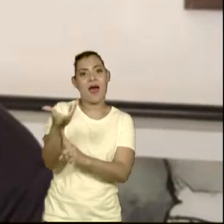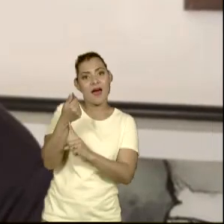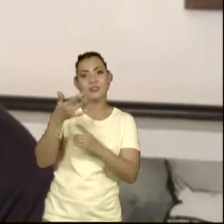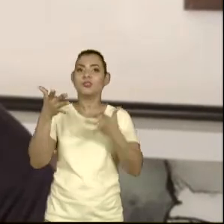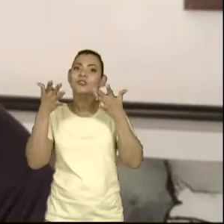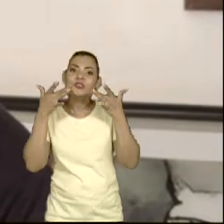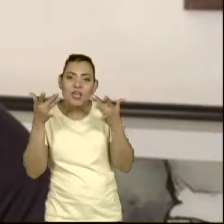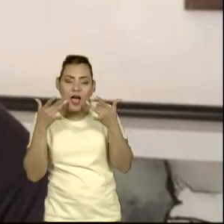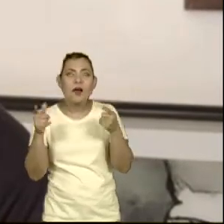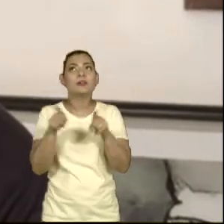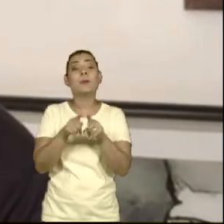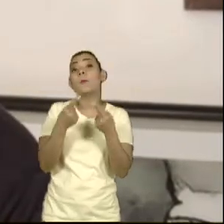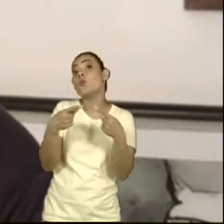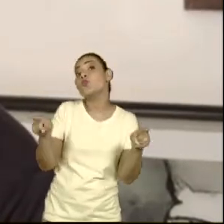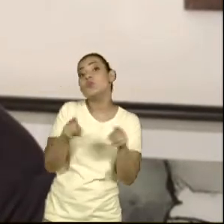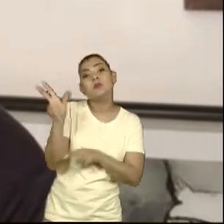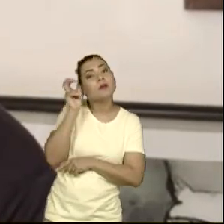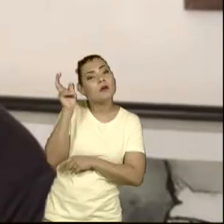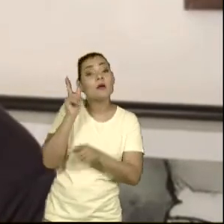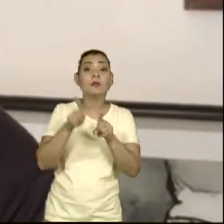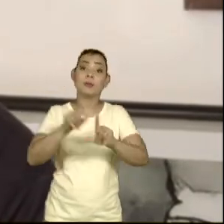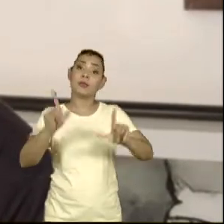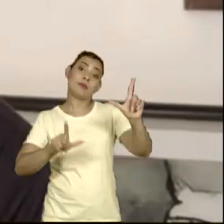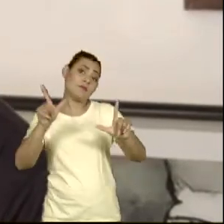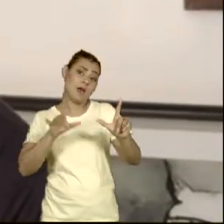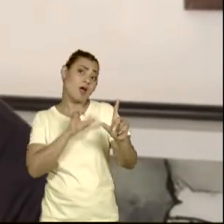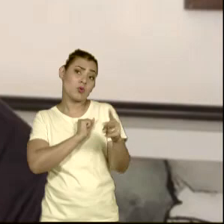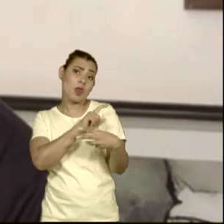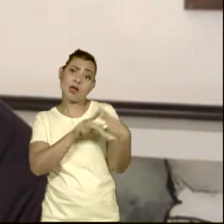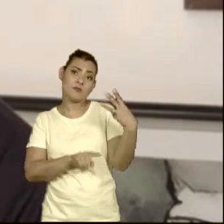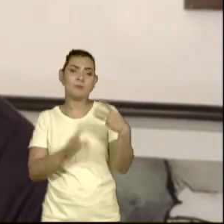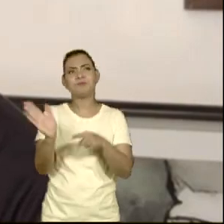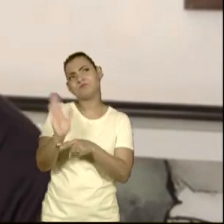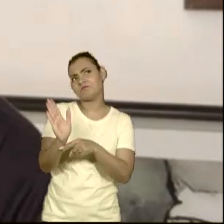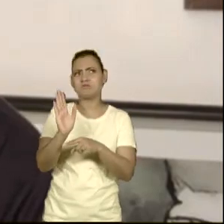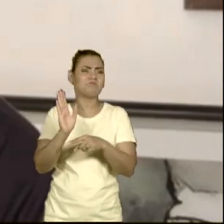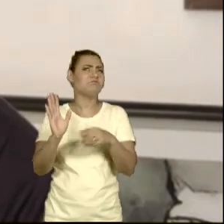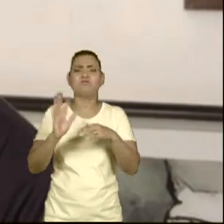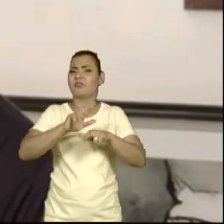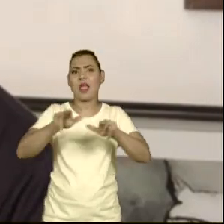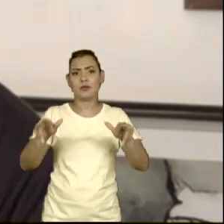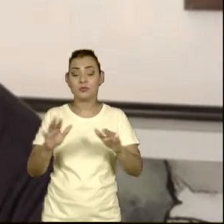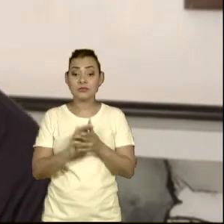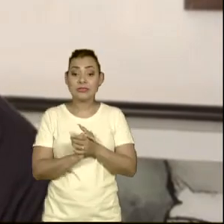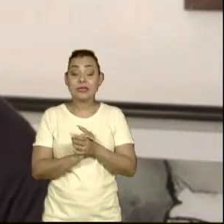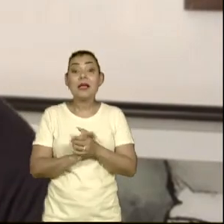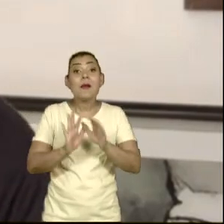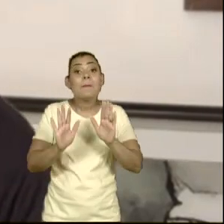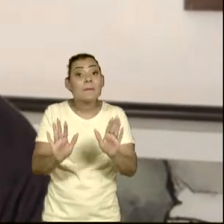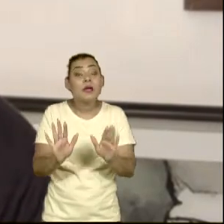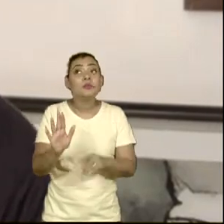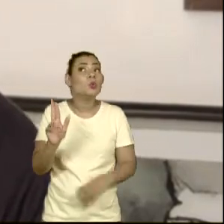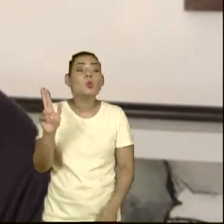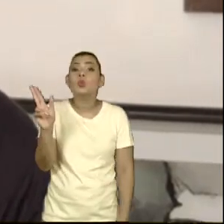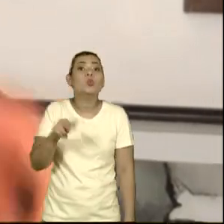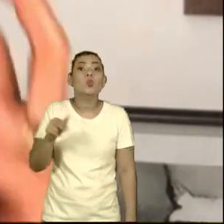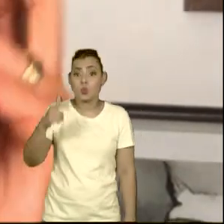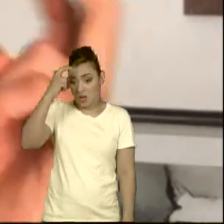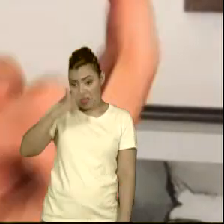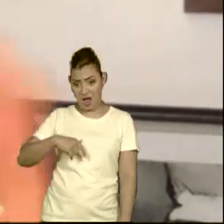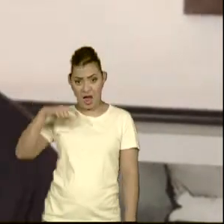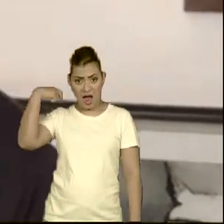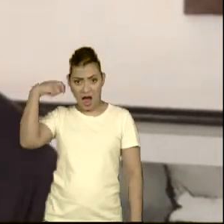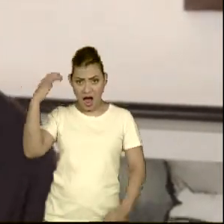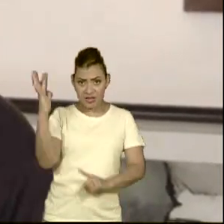de teatro, eu gostava muito de música e gostava de TV, filme, cinema, mas nunca, nunca me considerei